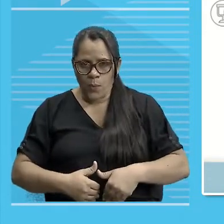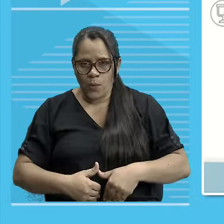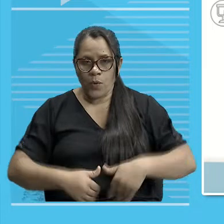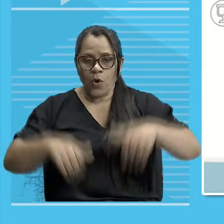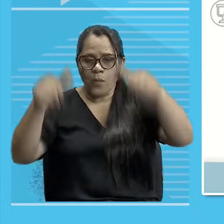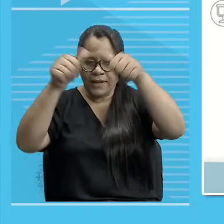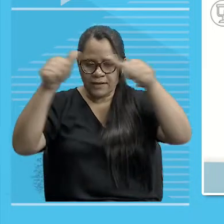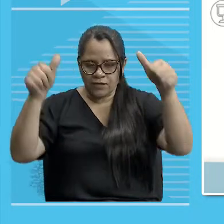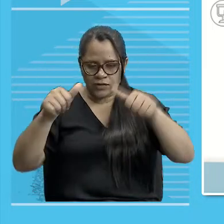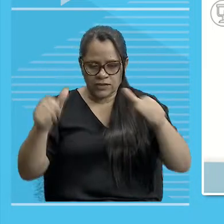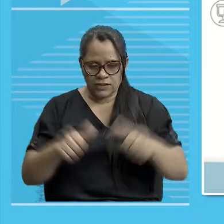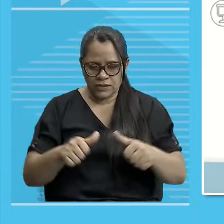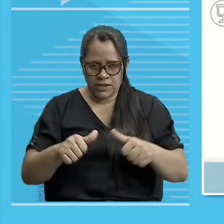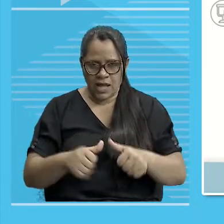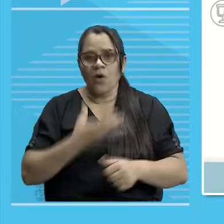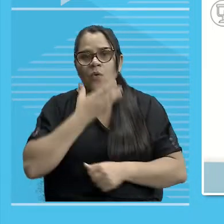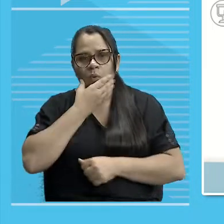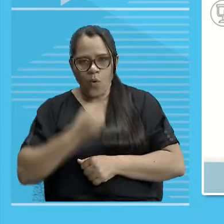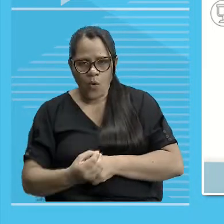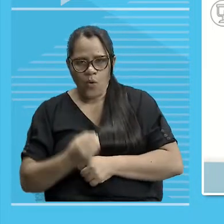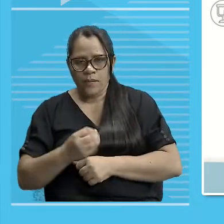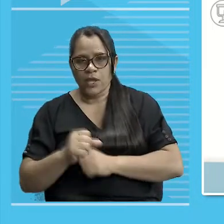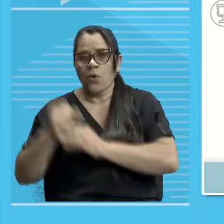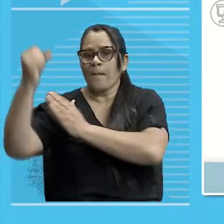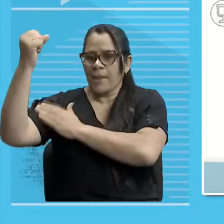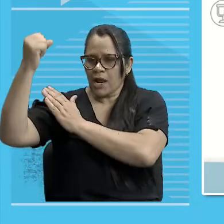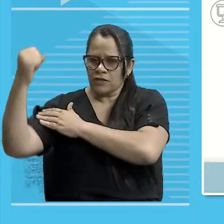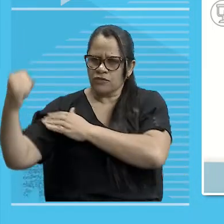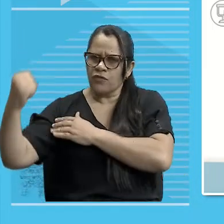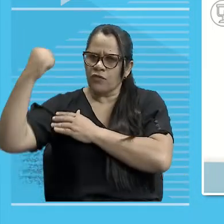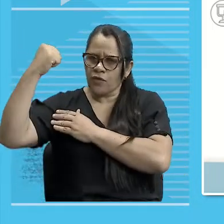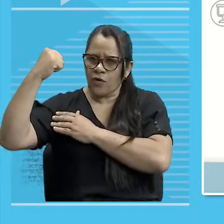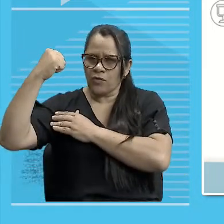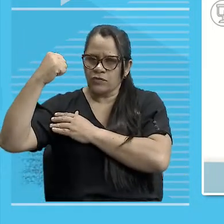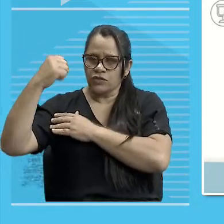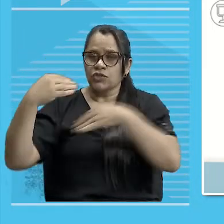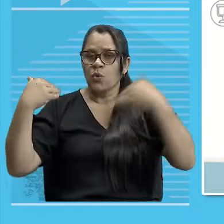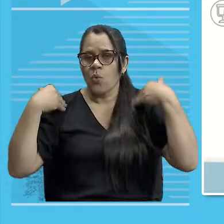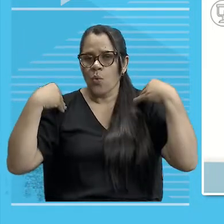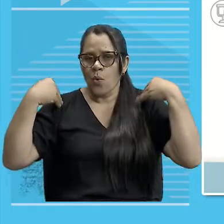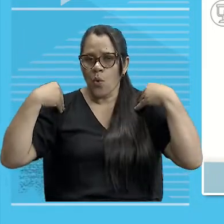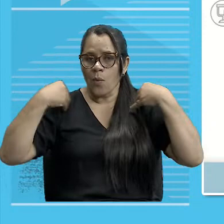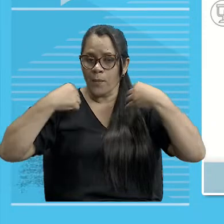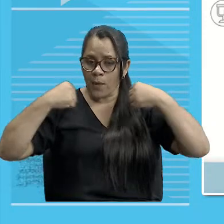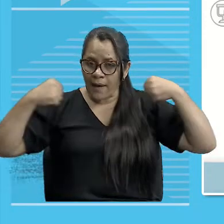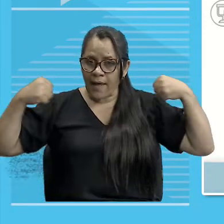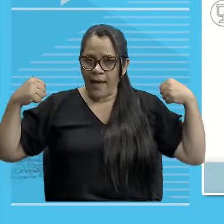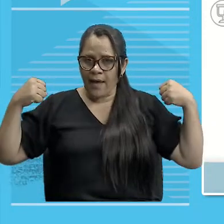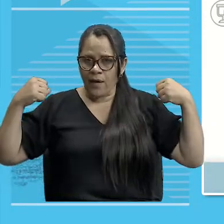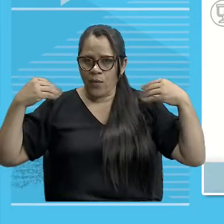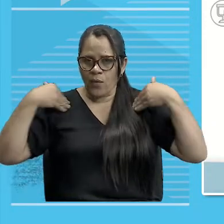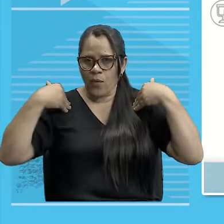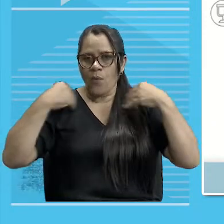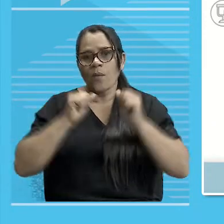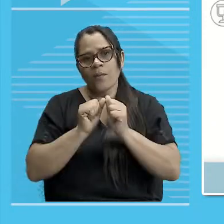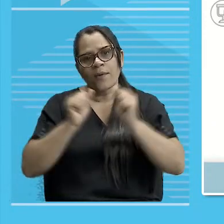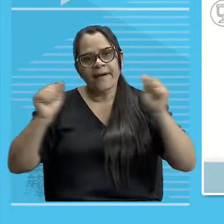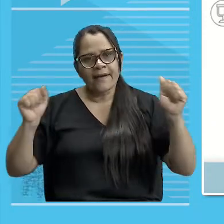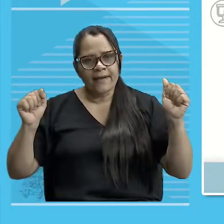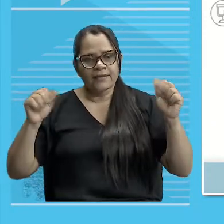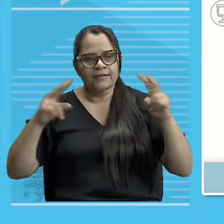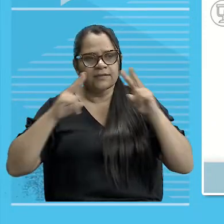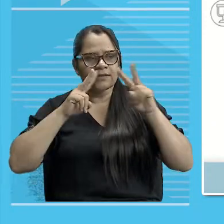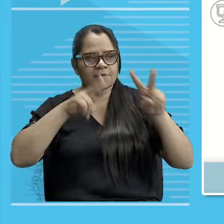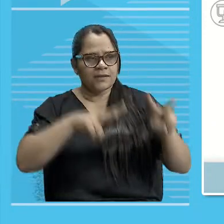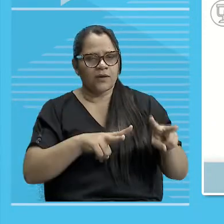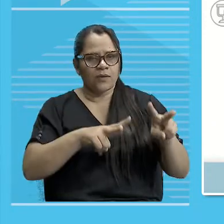masculinas. Braço um pouco mais forte, ombros mais largos, é normal. Por quê? Porque